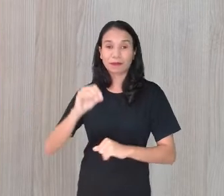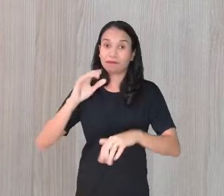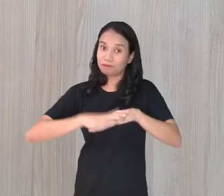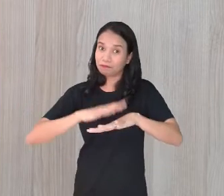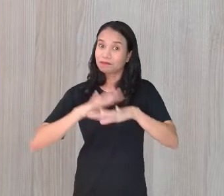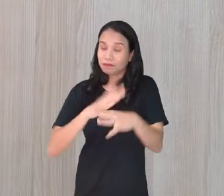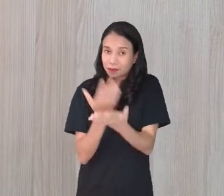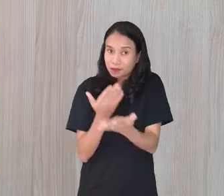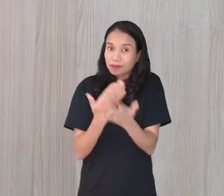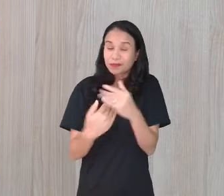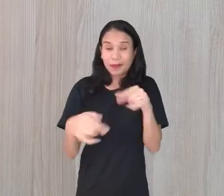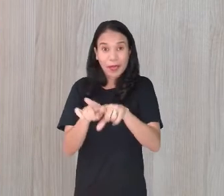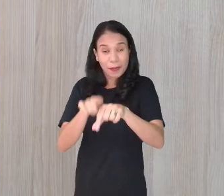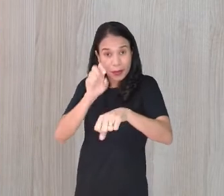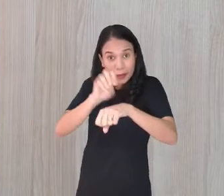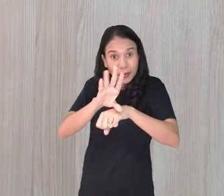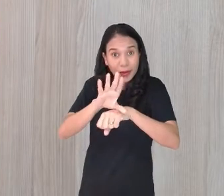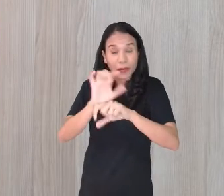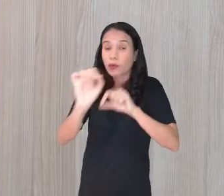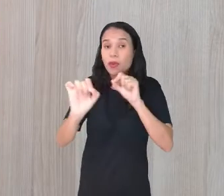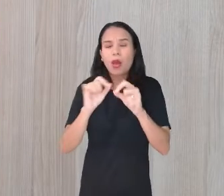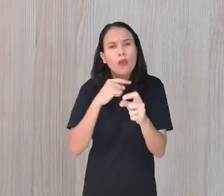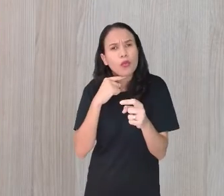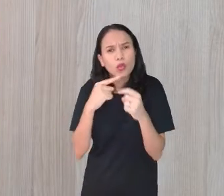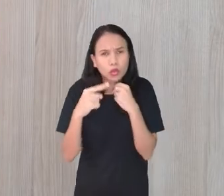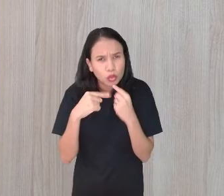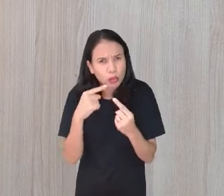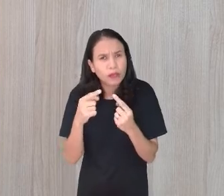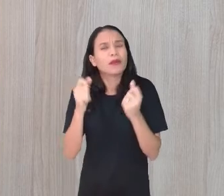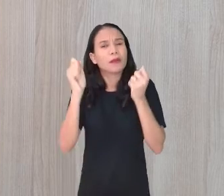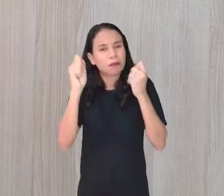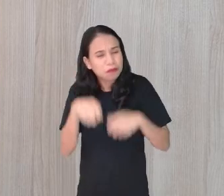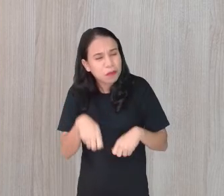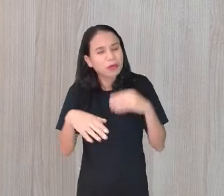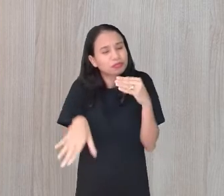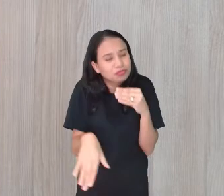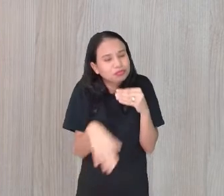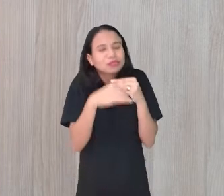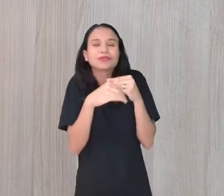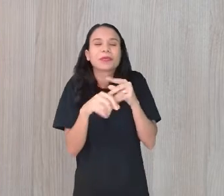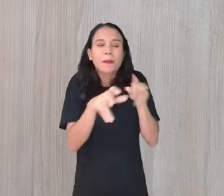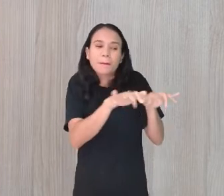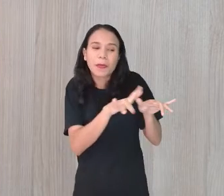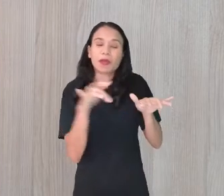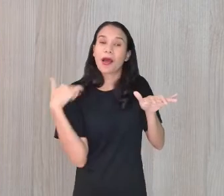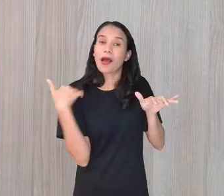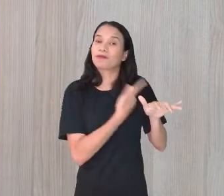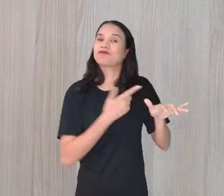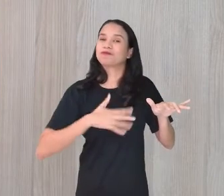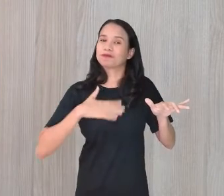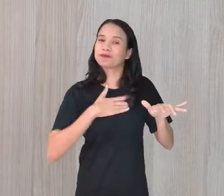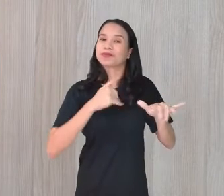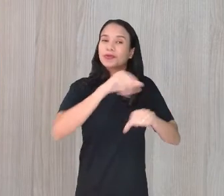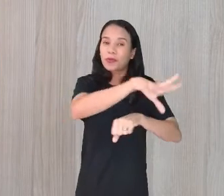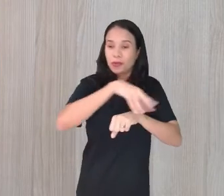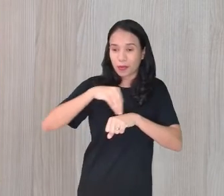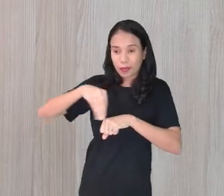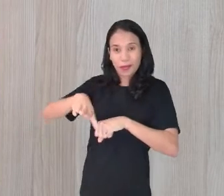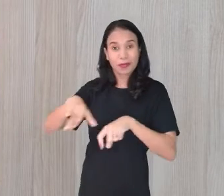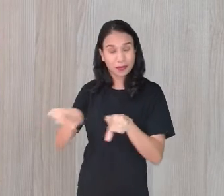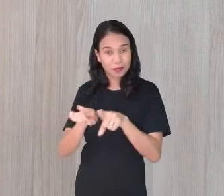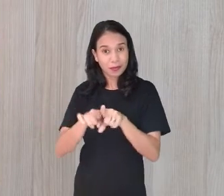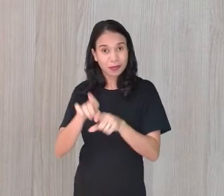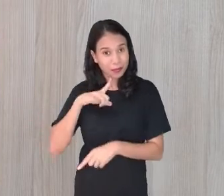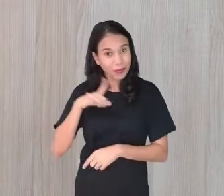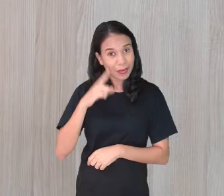e dando aquele recadinho, né? Ou seja, qualquer dúvida, manda aí sua mensagem que a gente vai ter o maior prazer de tirar a dúvida